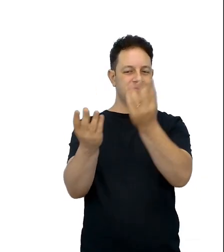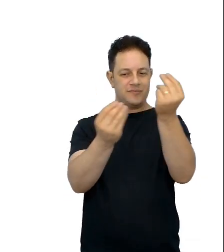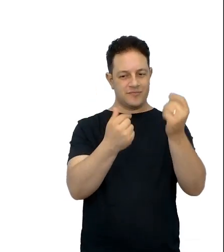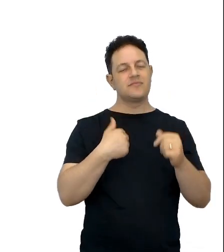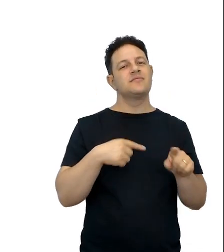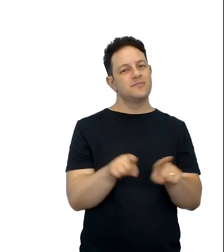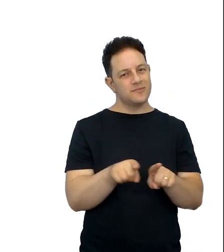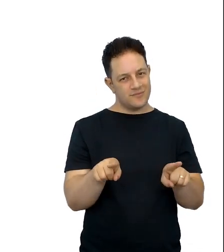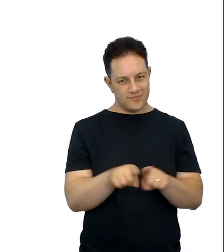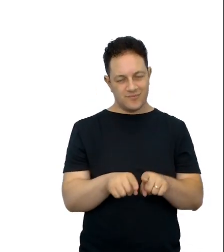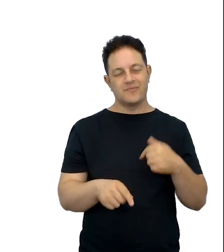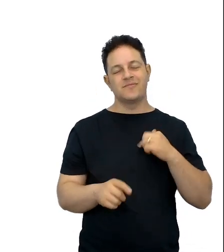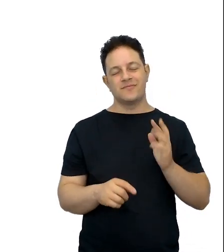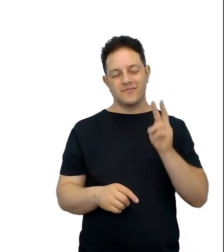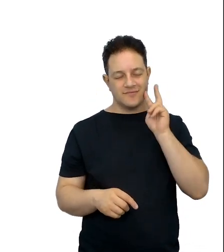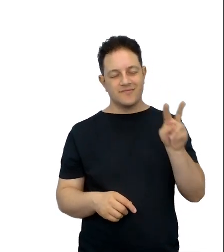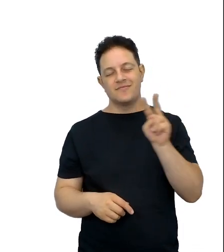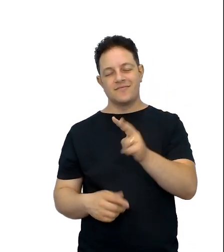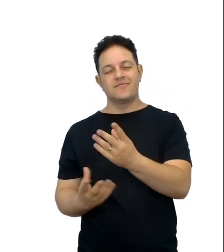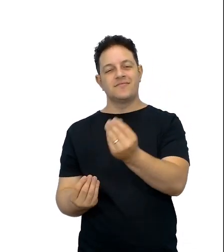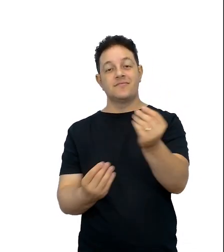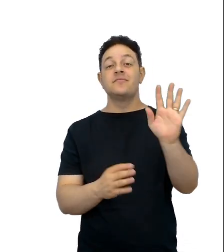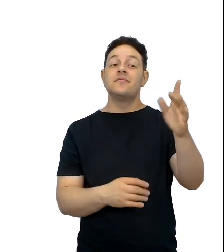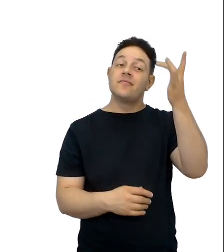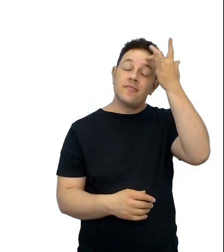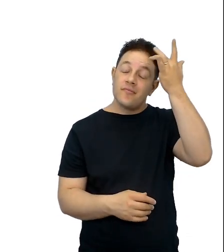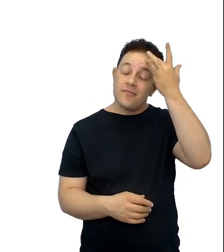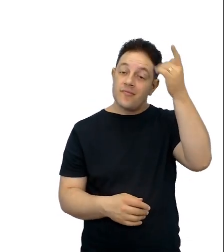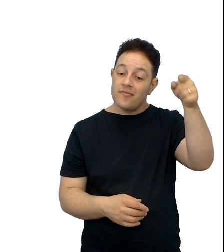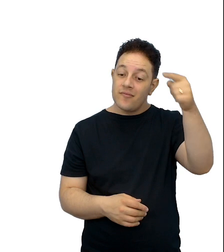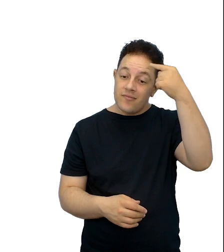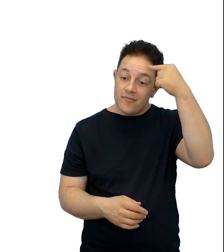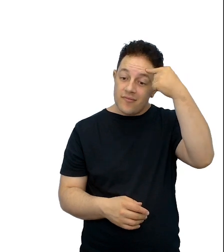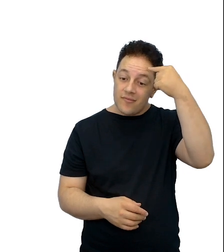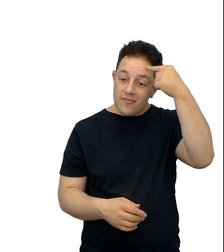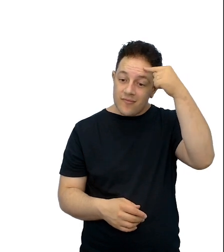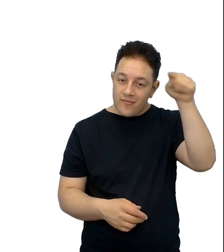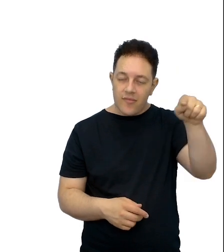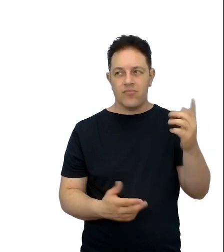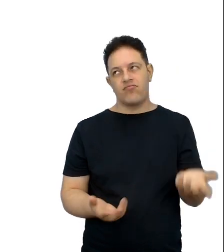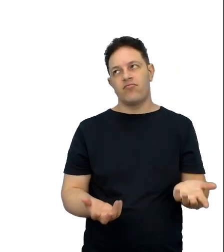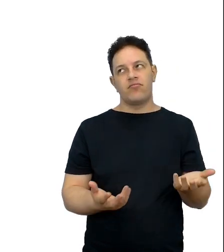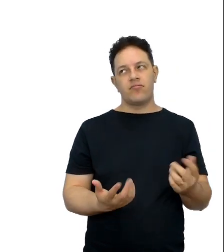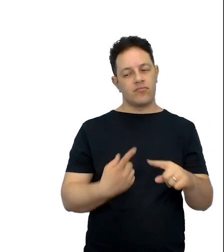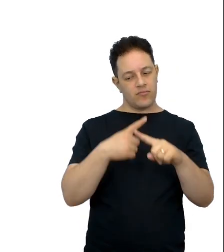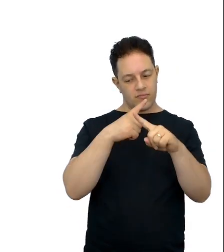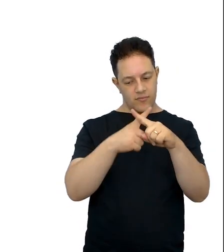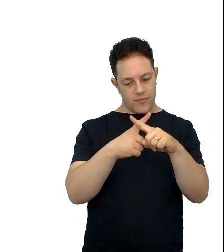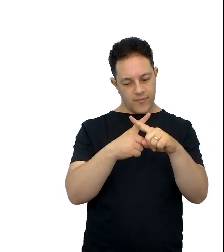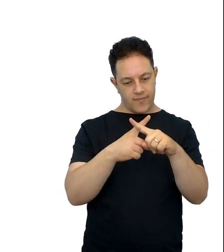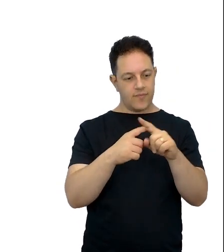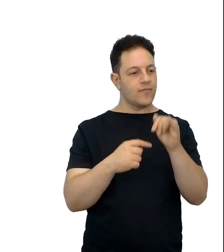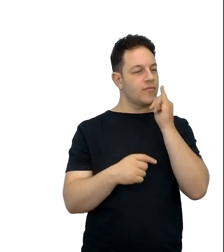enquanto professora. Mas aí, na cabecinha deles, eles falam, bom, na multiplicação,